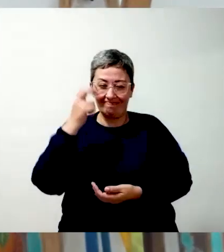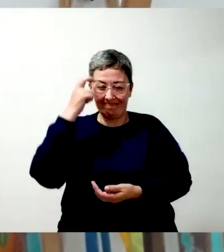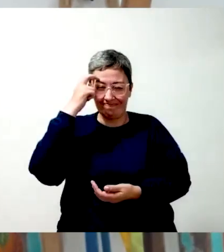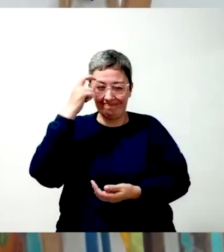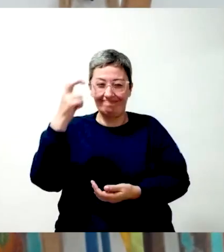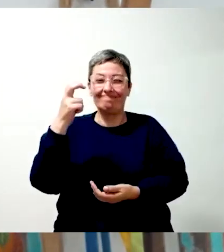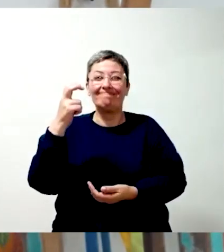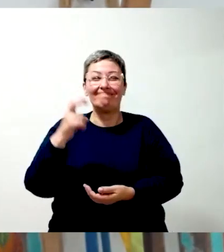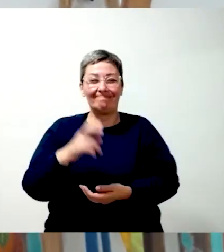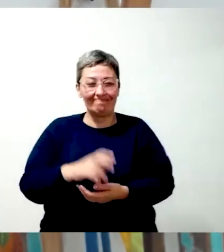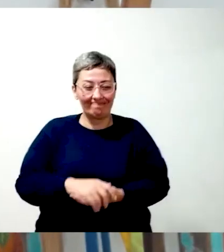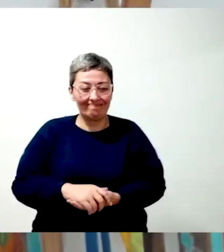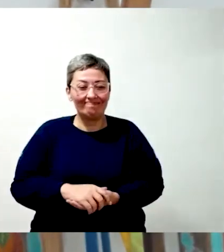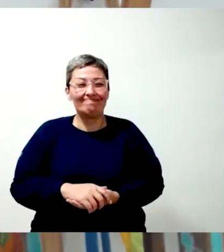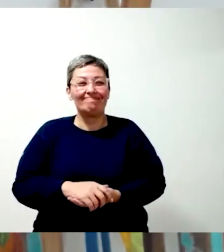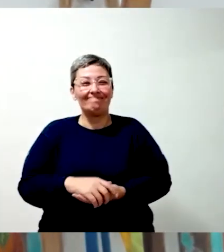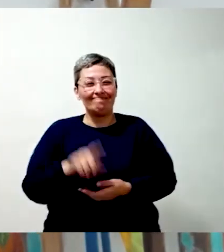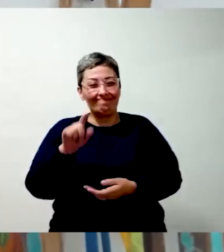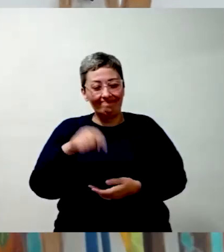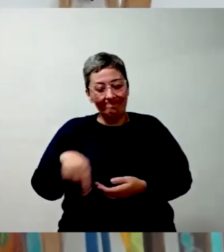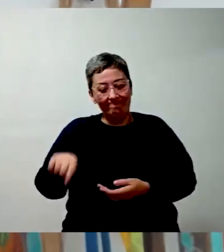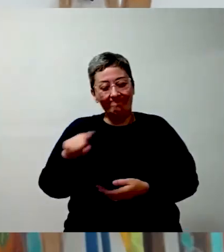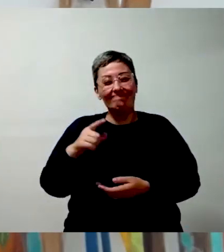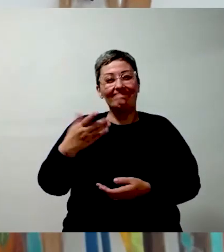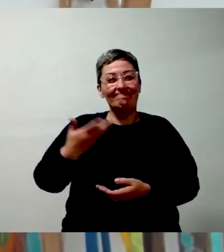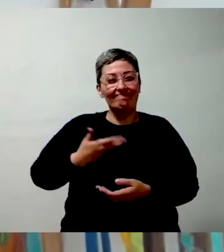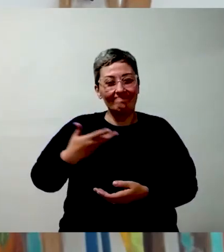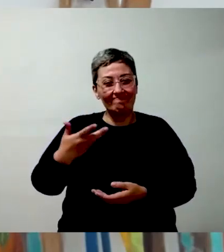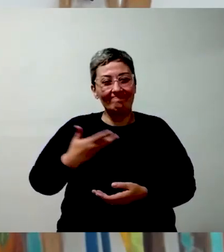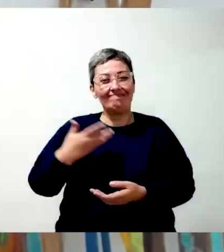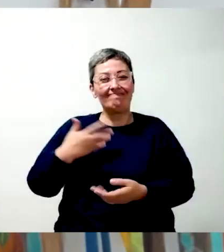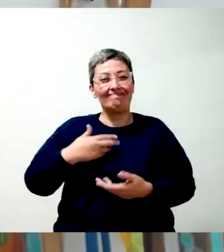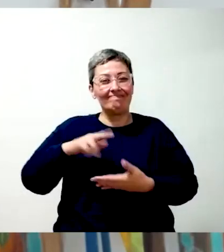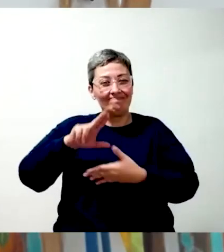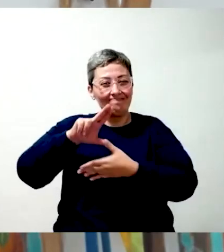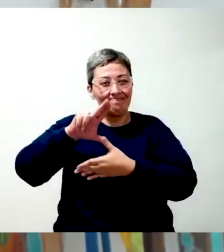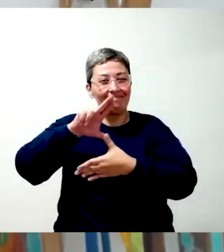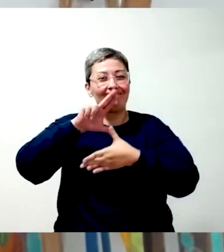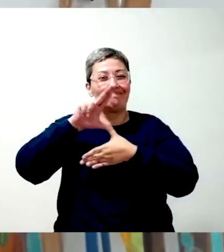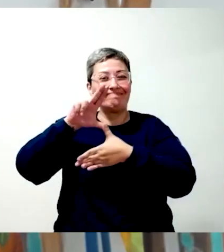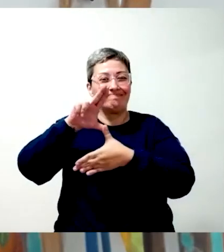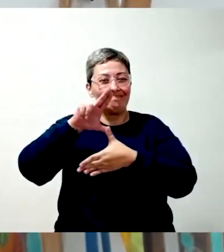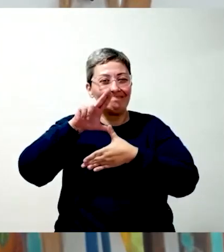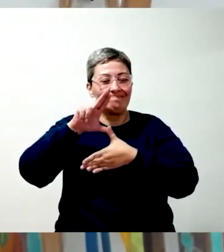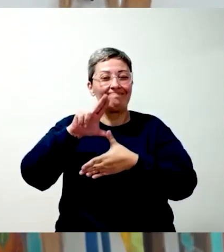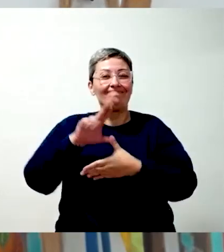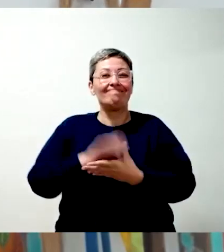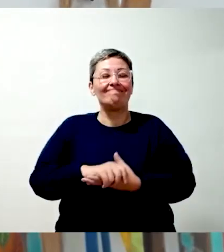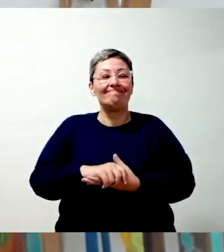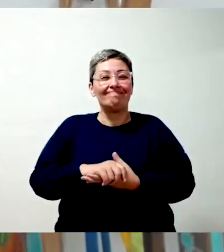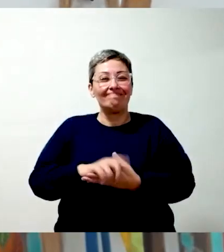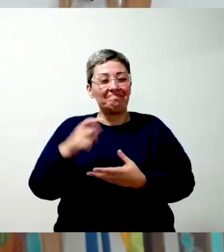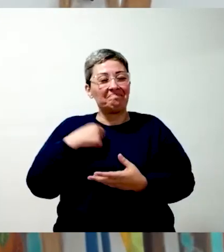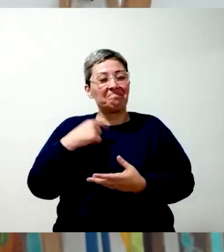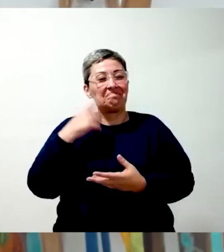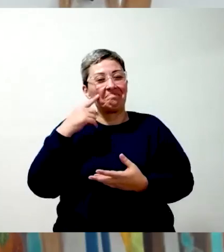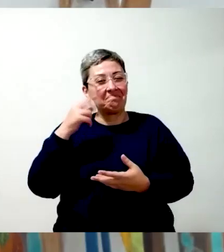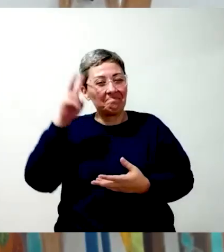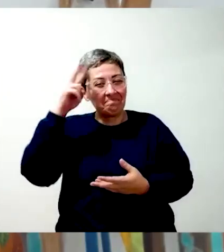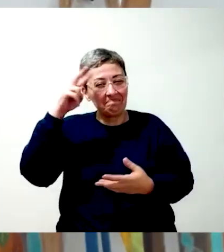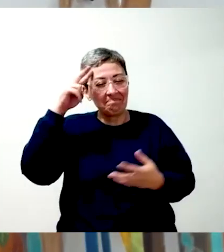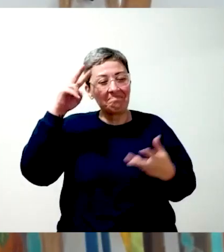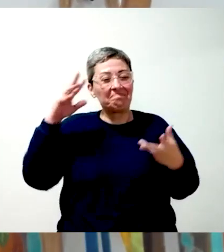Que sabedoria incrível dos nossos companheiros latino-americanos!